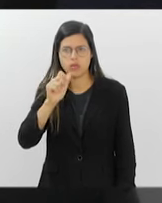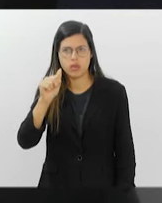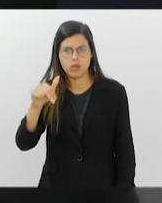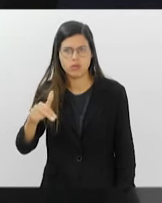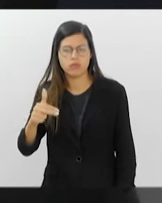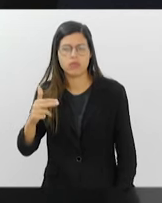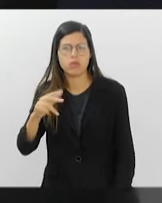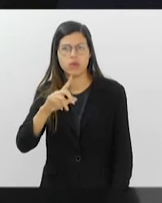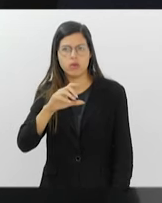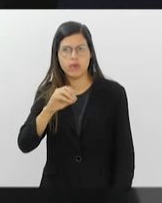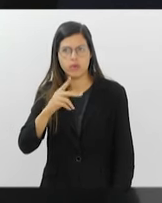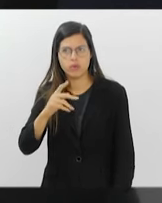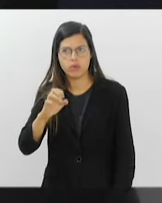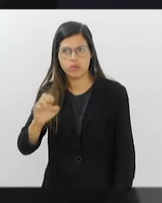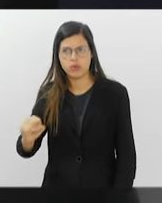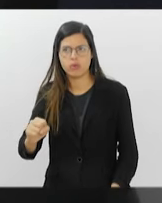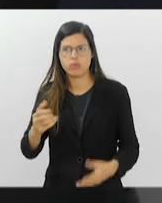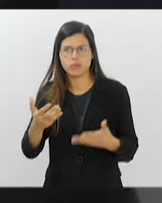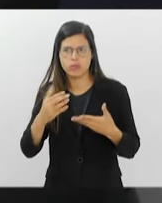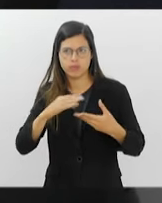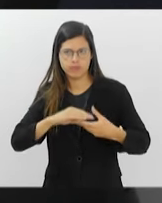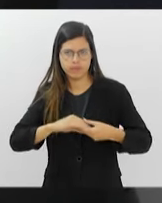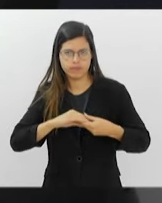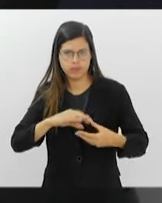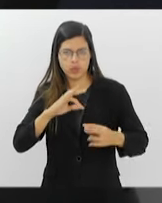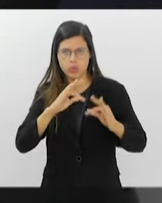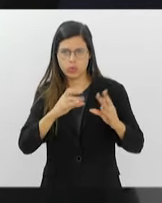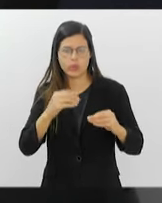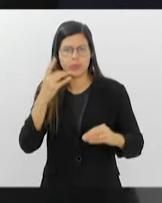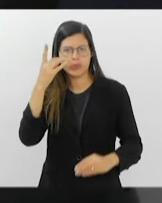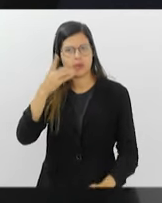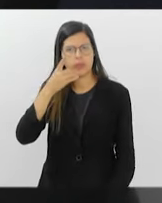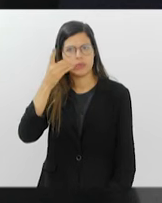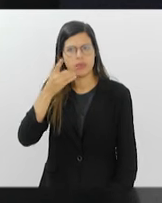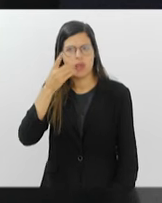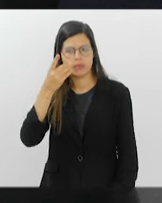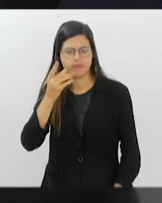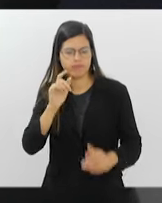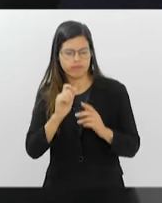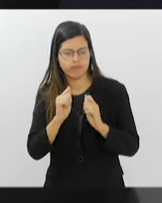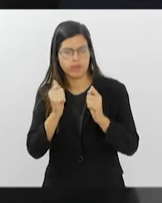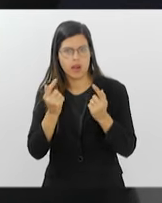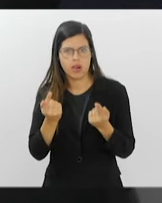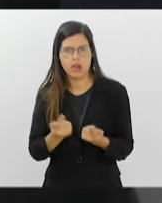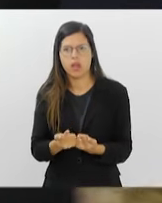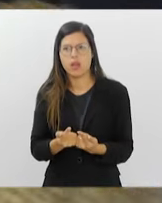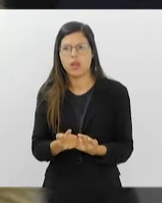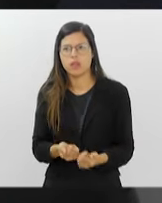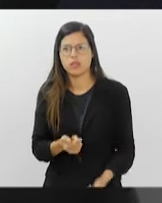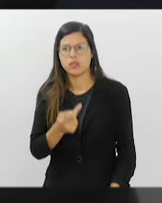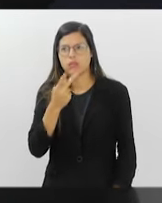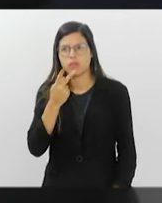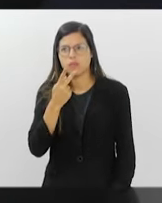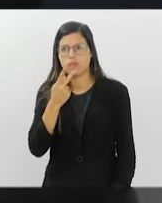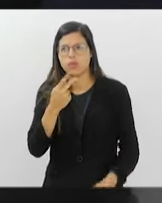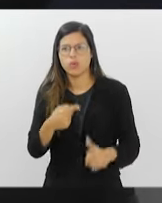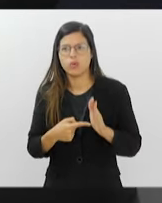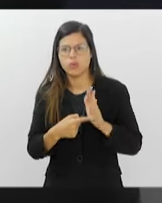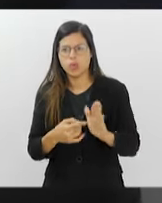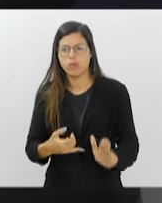saudar a todos os deputados desta casa de leis dizer da minha do meu orgulho e da minha